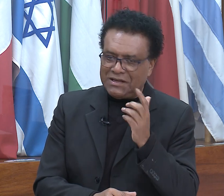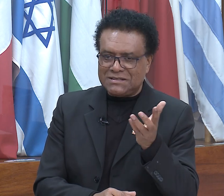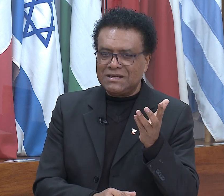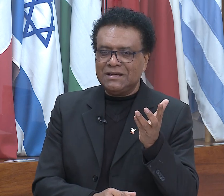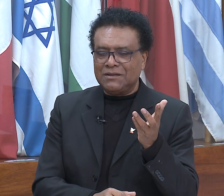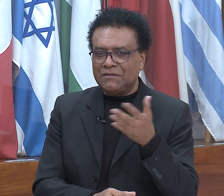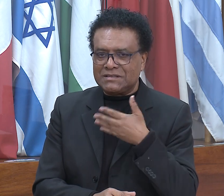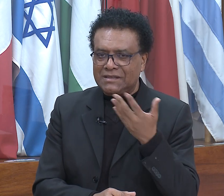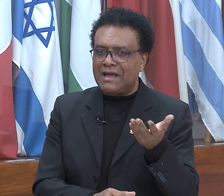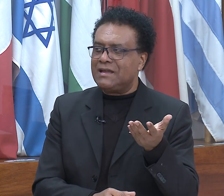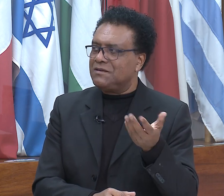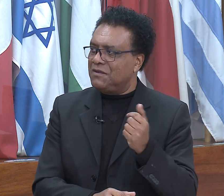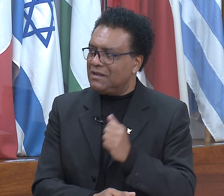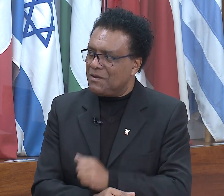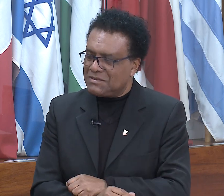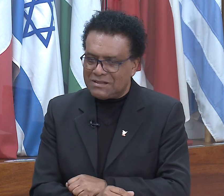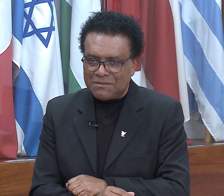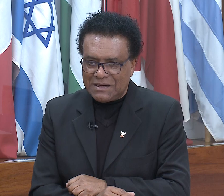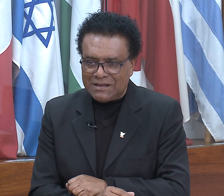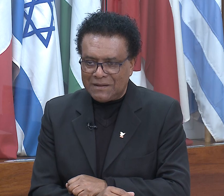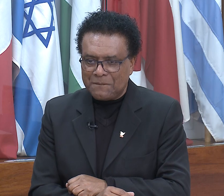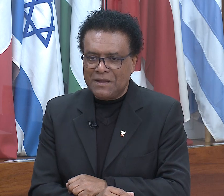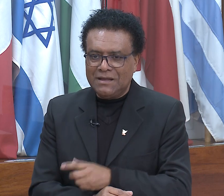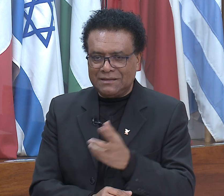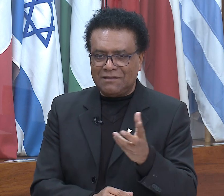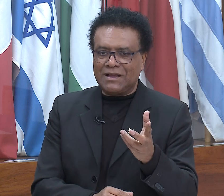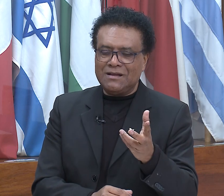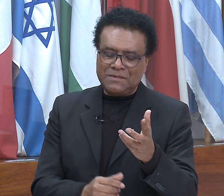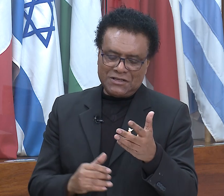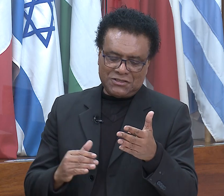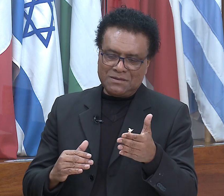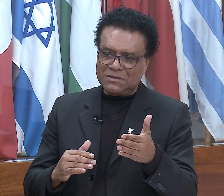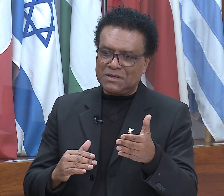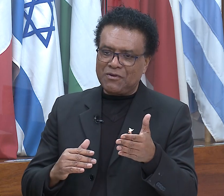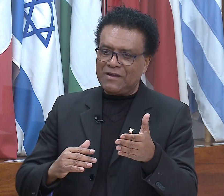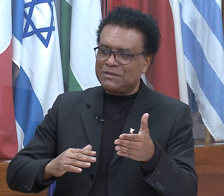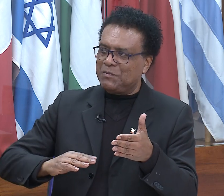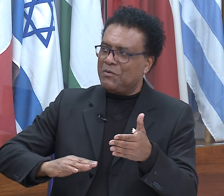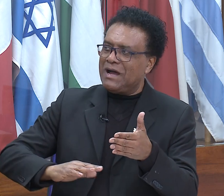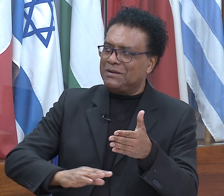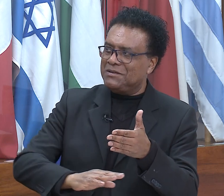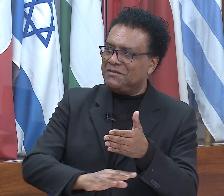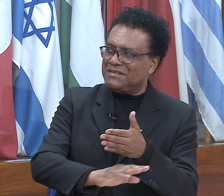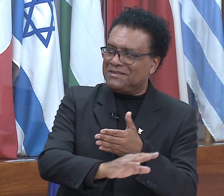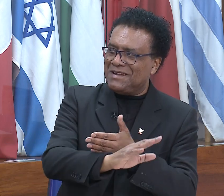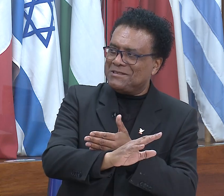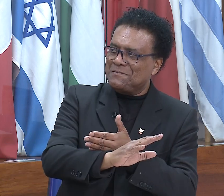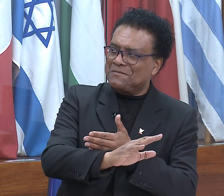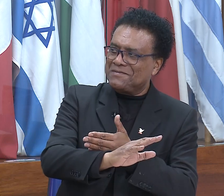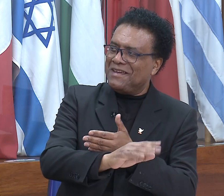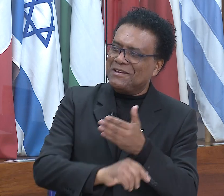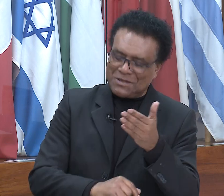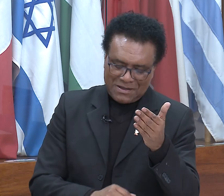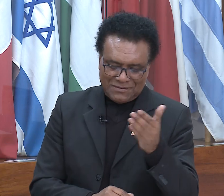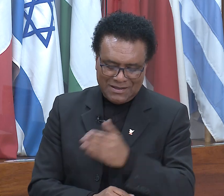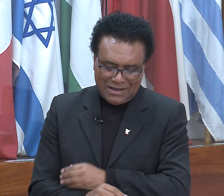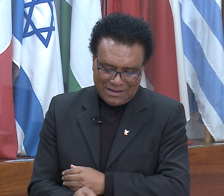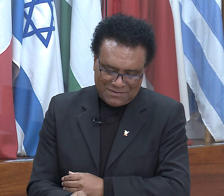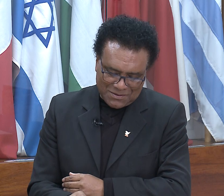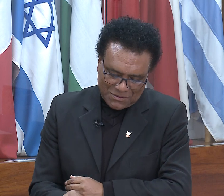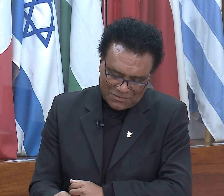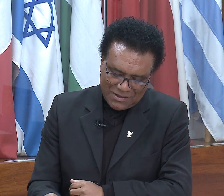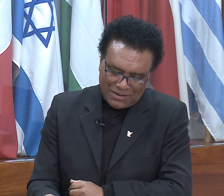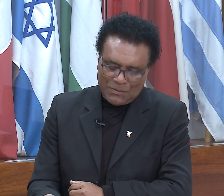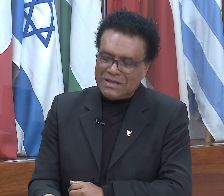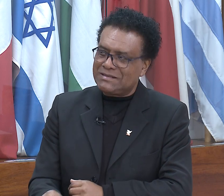2023 da Universidade Federal de Santa Maria TV Câmara chama os aprovados pelo arco da universidade e aí chamava